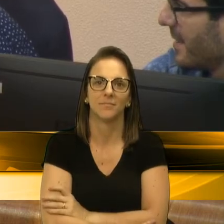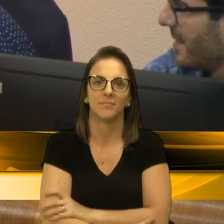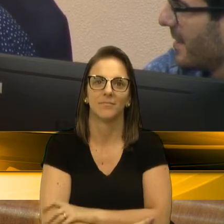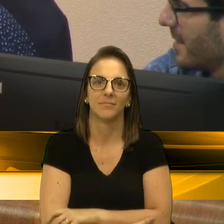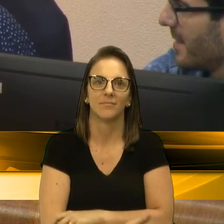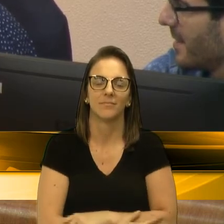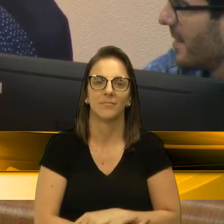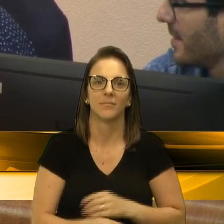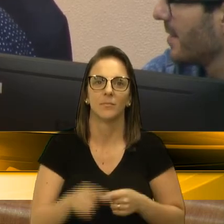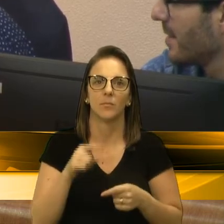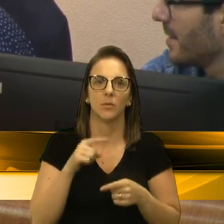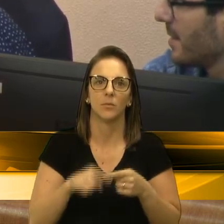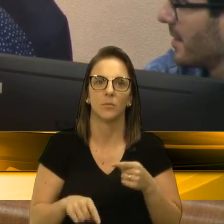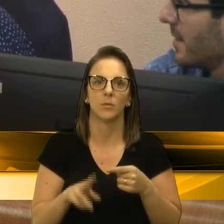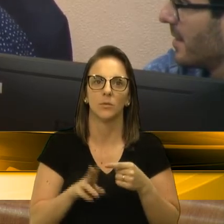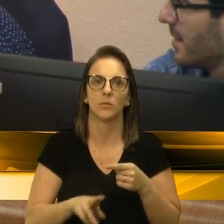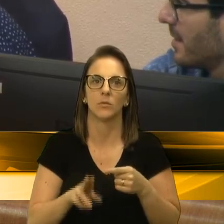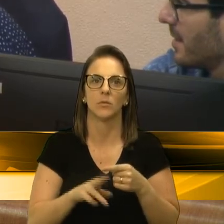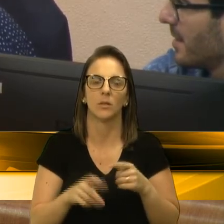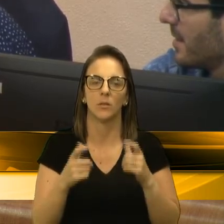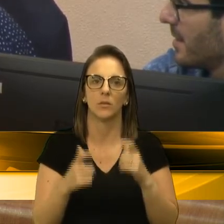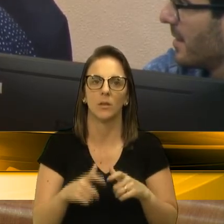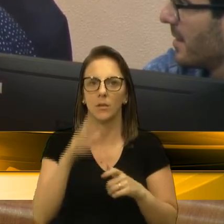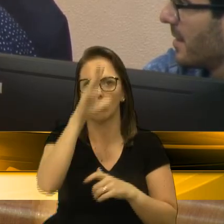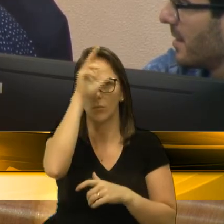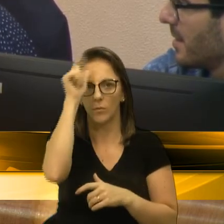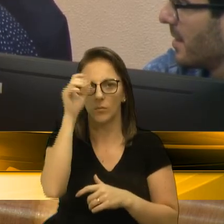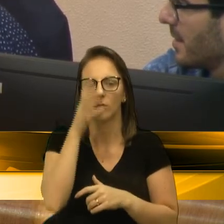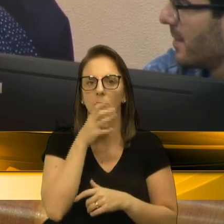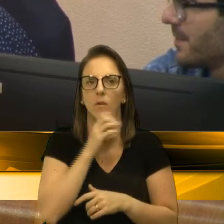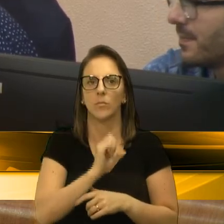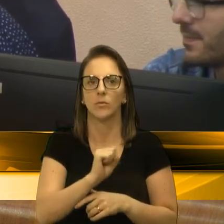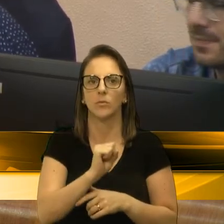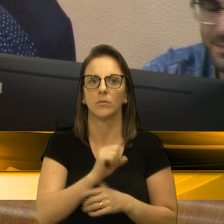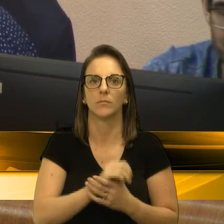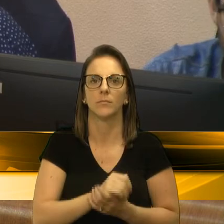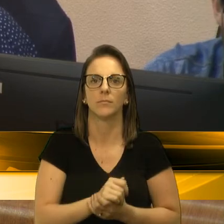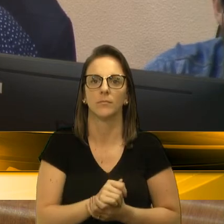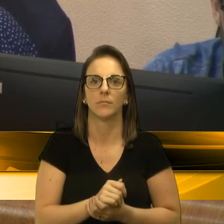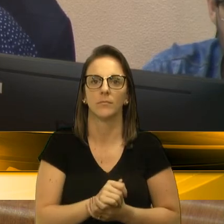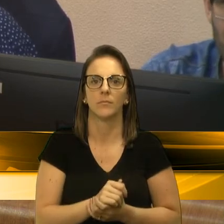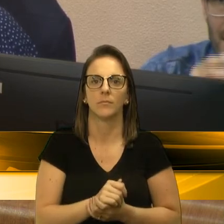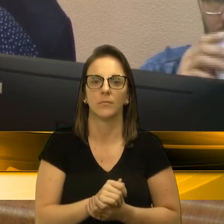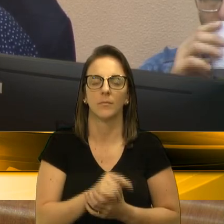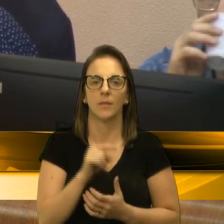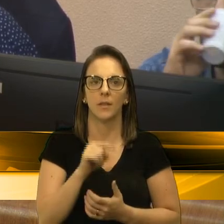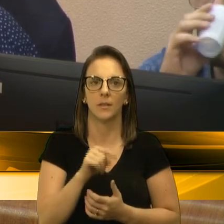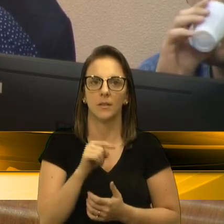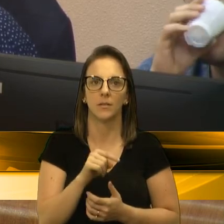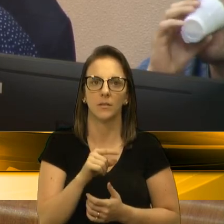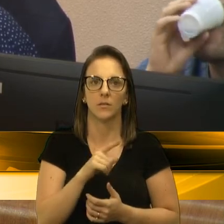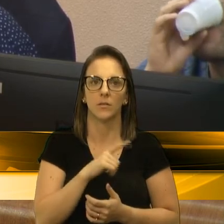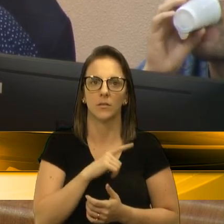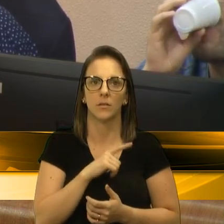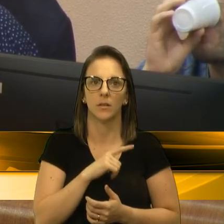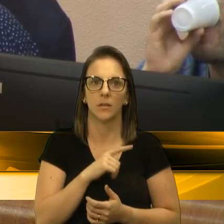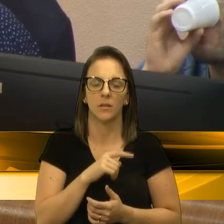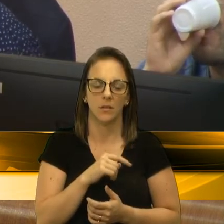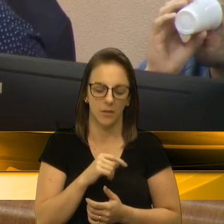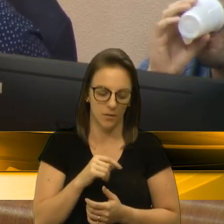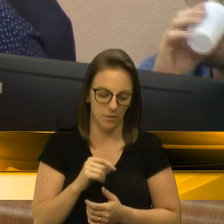A proibição de utilização dos espaços públicos pelos frades capuchinhos. Essa abordagem, inobstante o pequeno uso